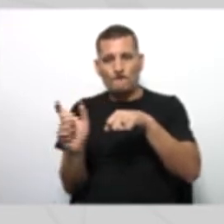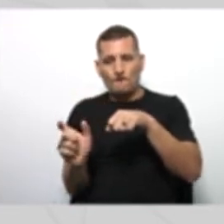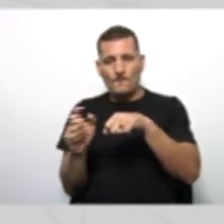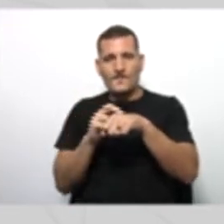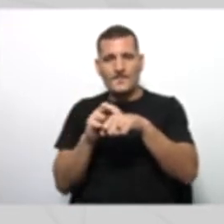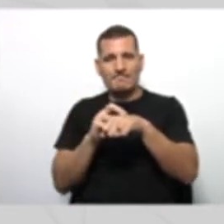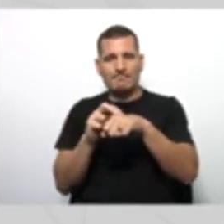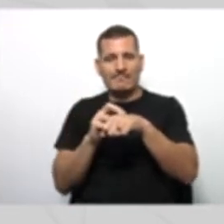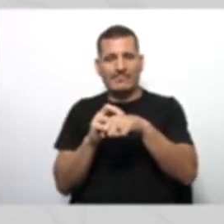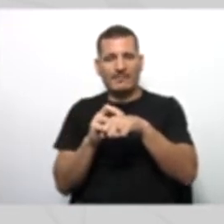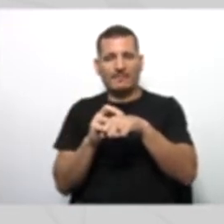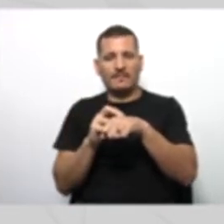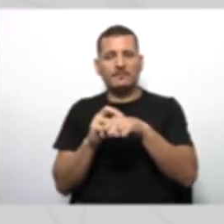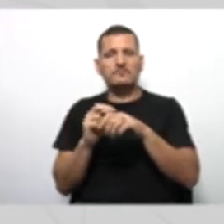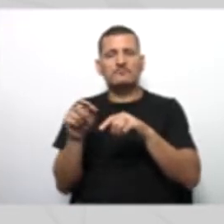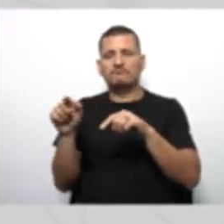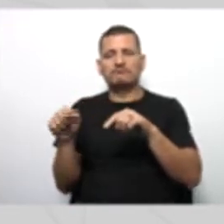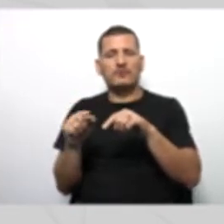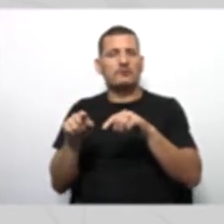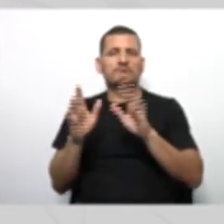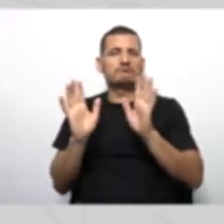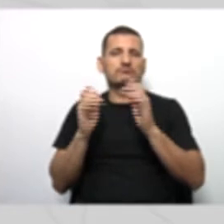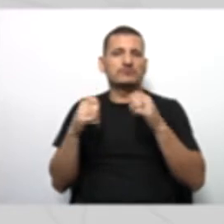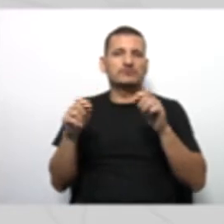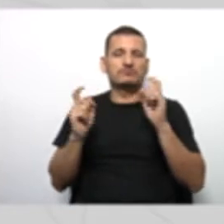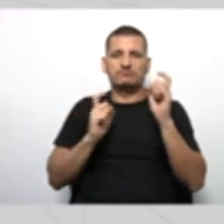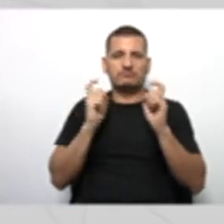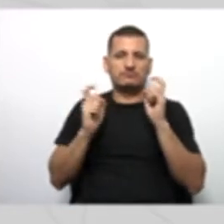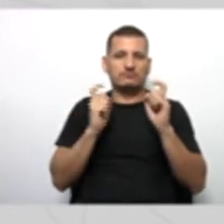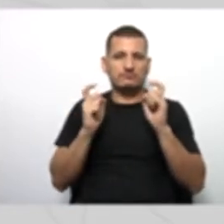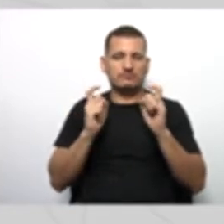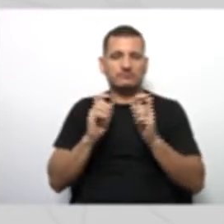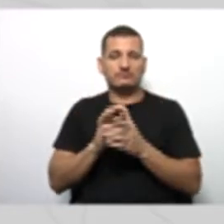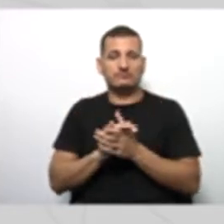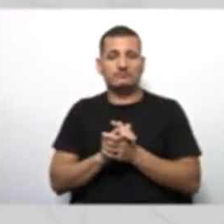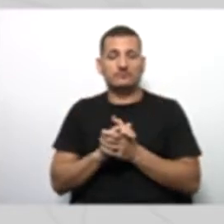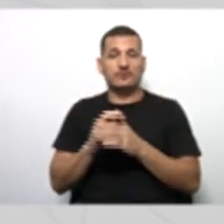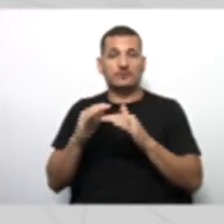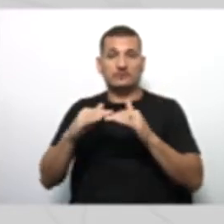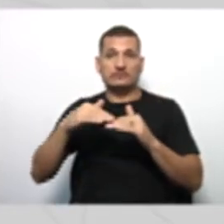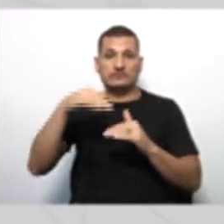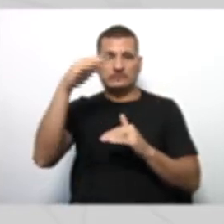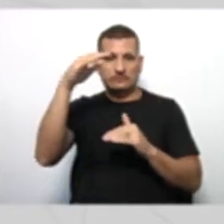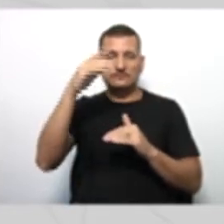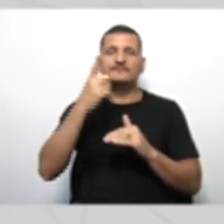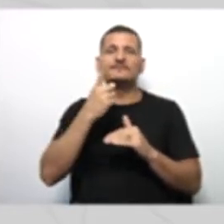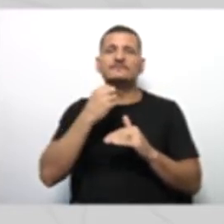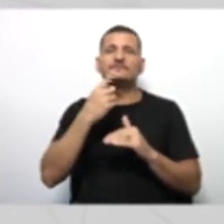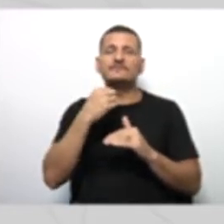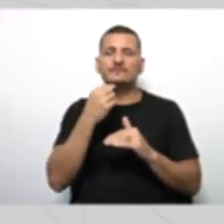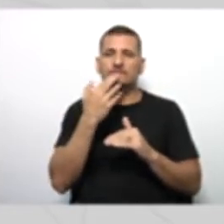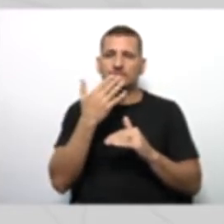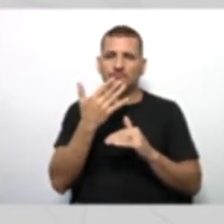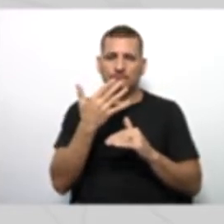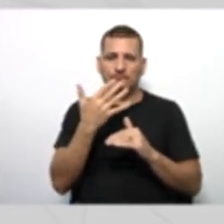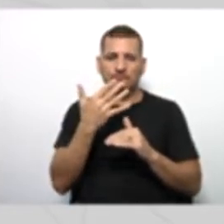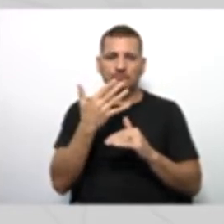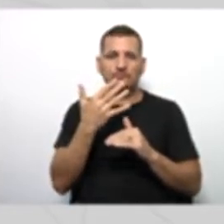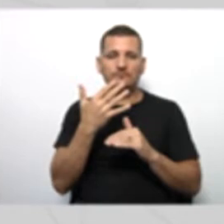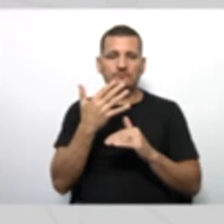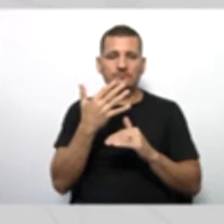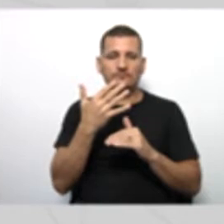aqui 1, mas se for um risco de probabilidade baixa, qual é a pontuação que ele tem?